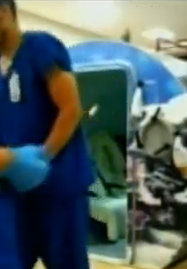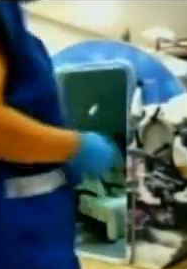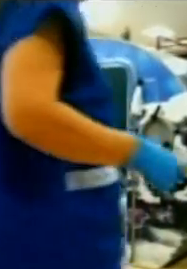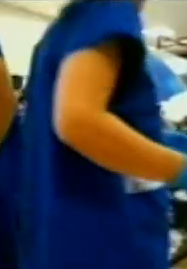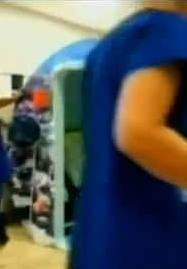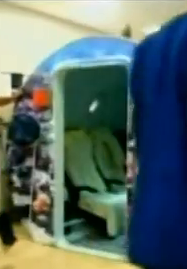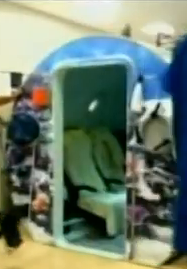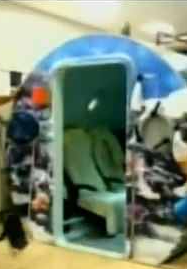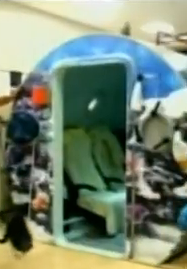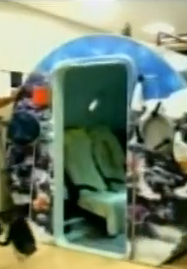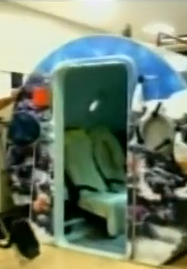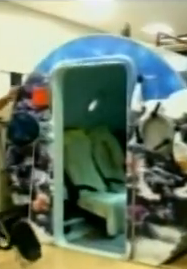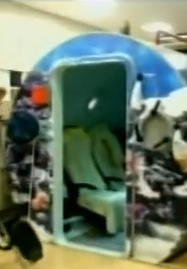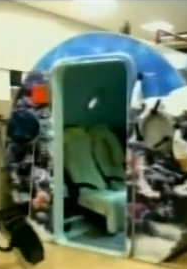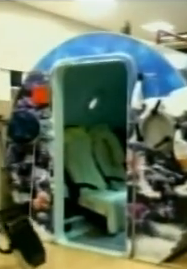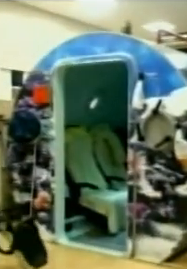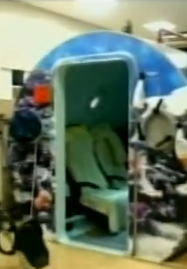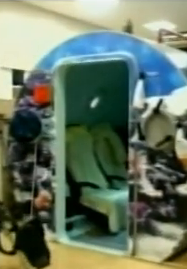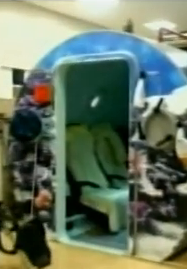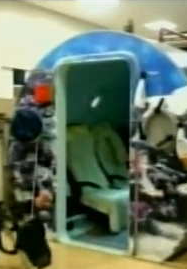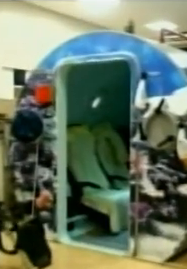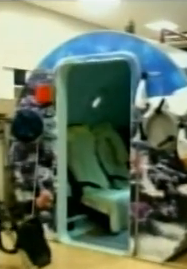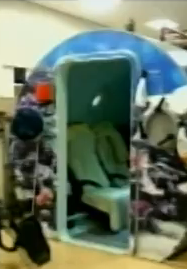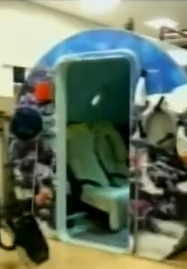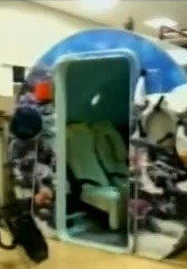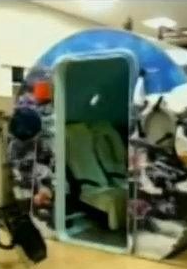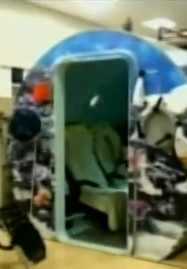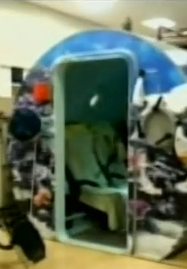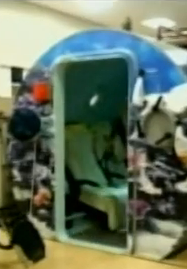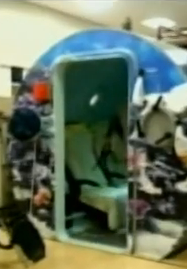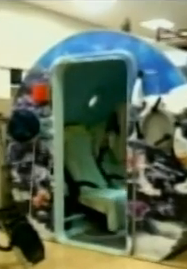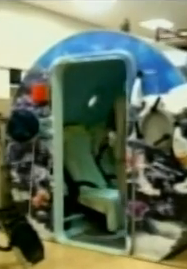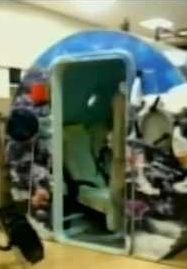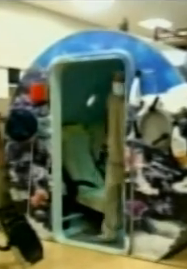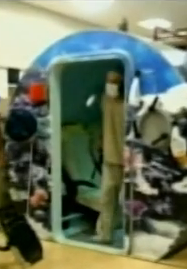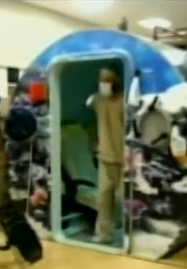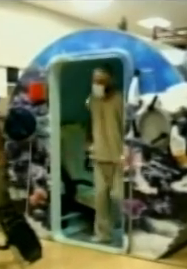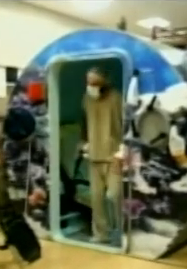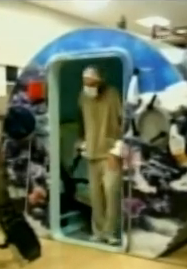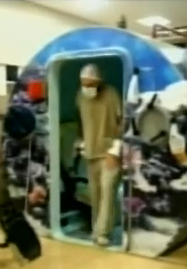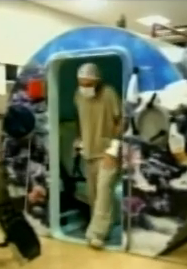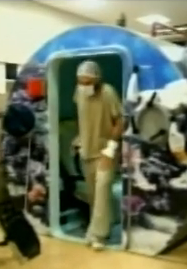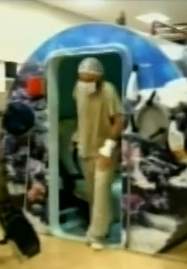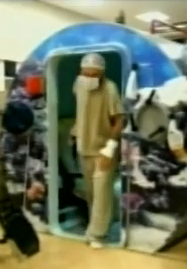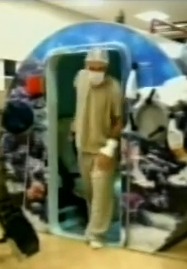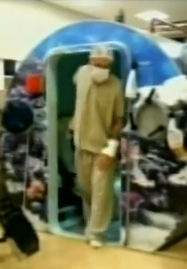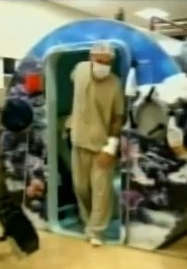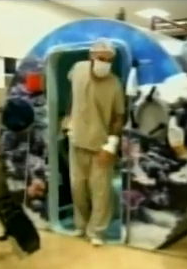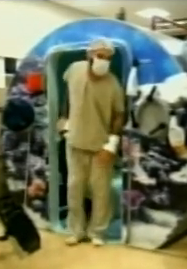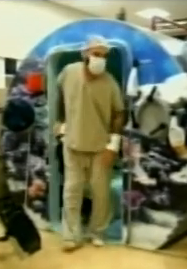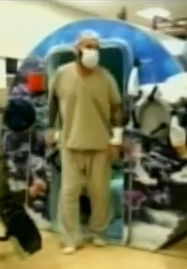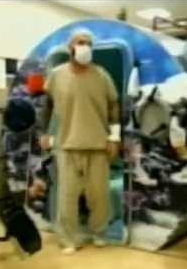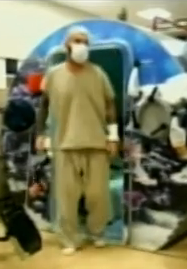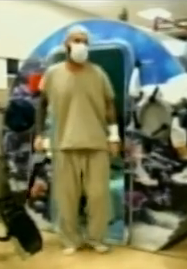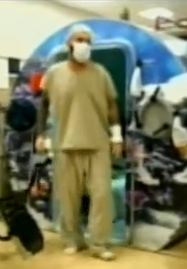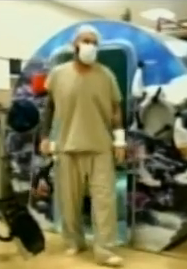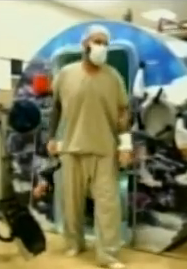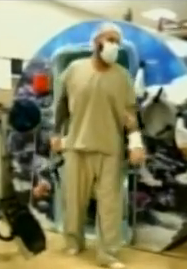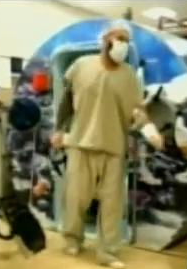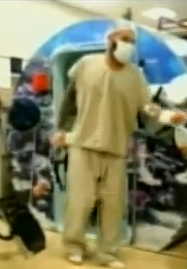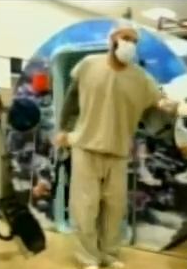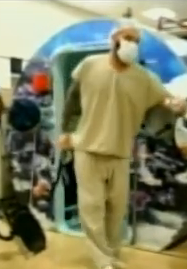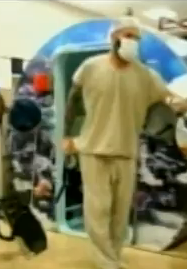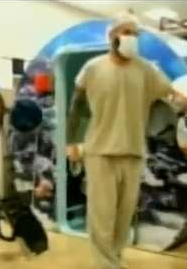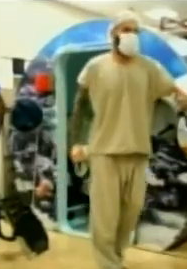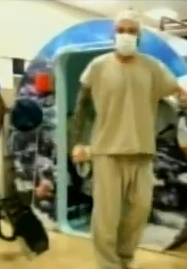certo? E aí, qual que é o benefício de tudo isso, dessas condições de temperatura e de oxigênio tão diferentes do que a gente encontra